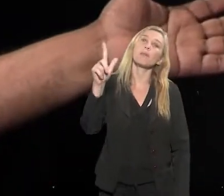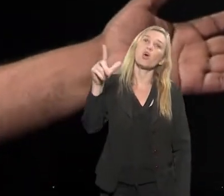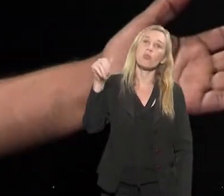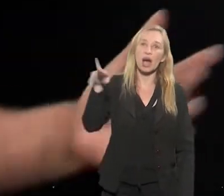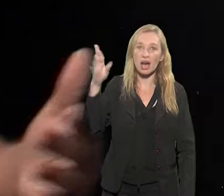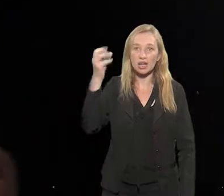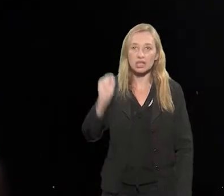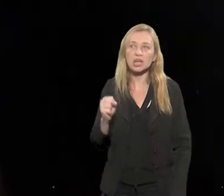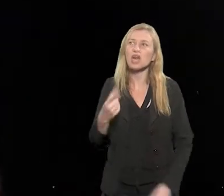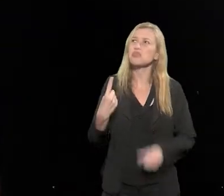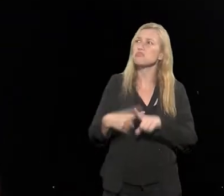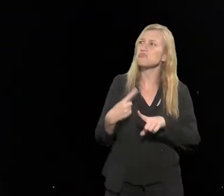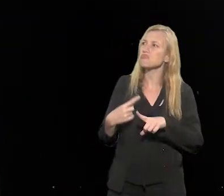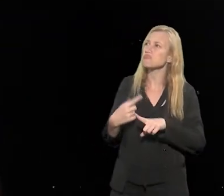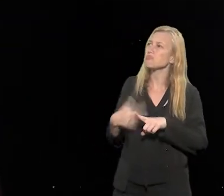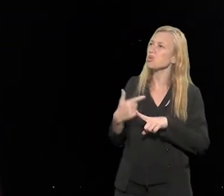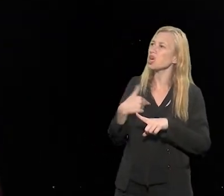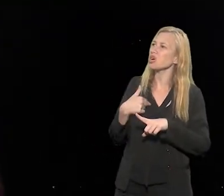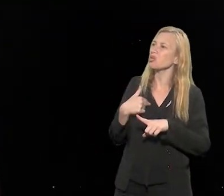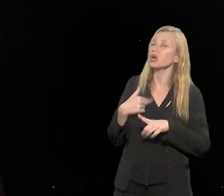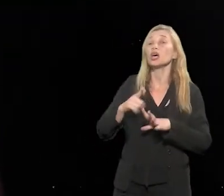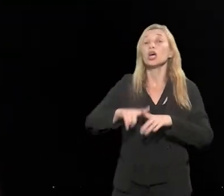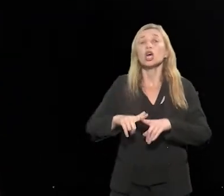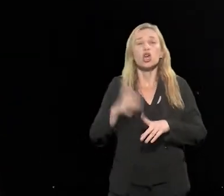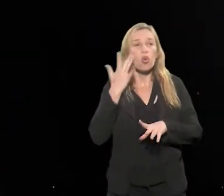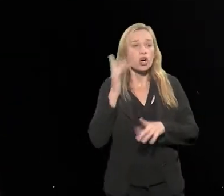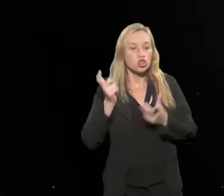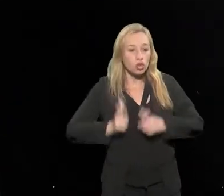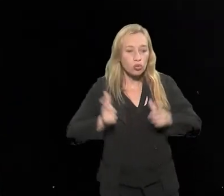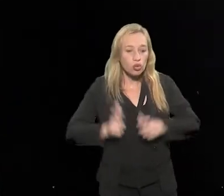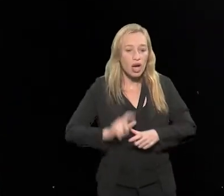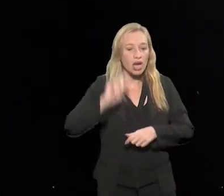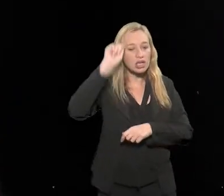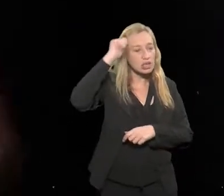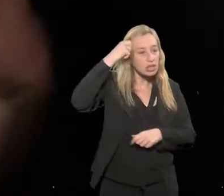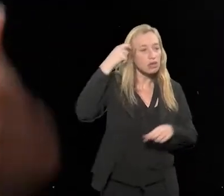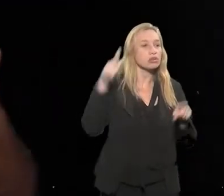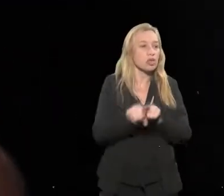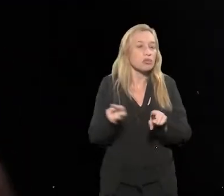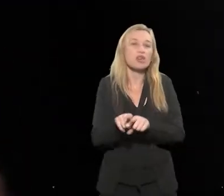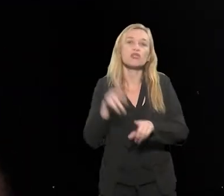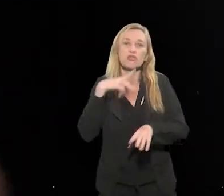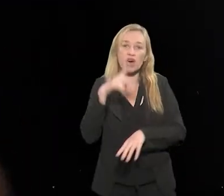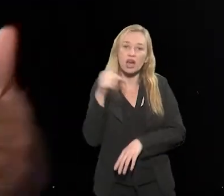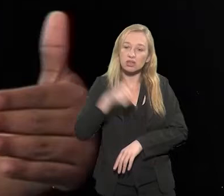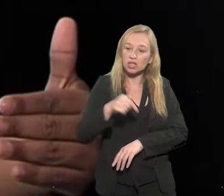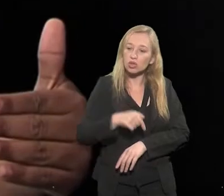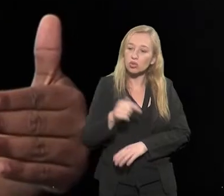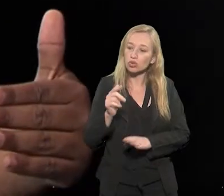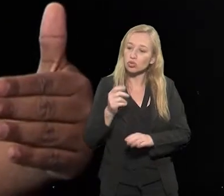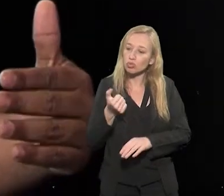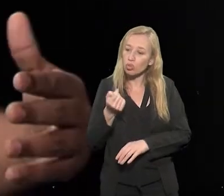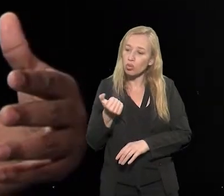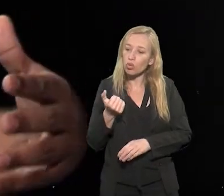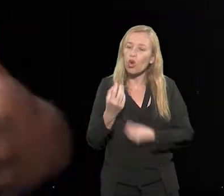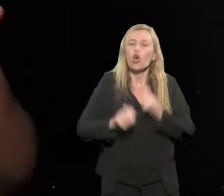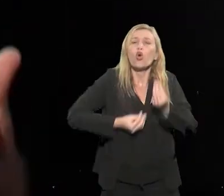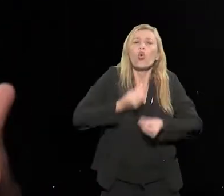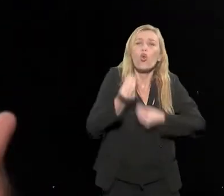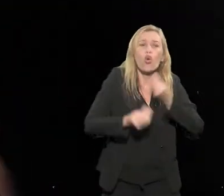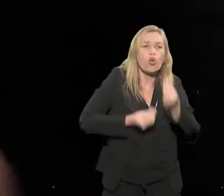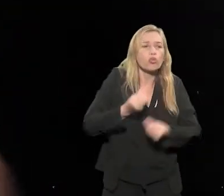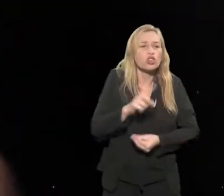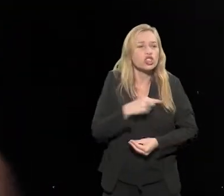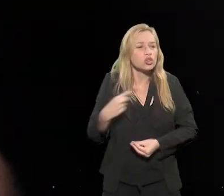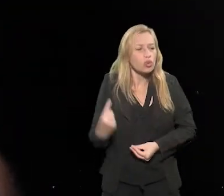que eu? Aí, eu acho que é um lugar que o negro também foi falado um pouco aqui hoje, né? Como